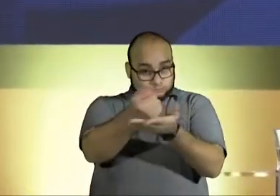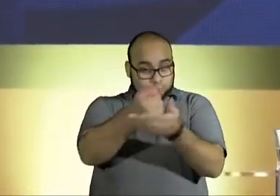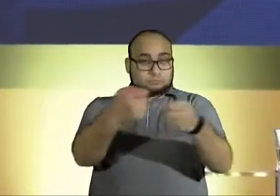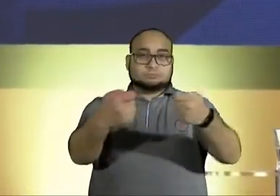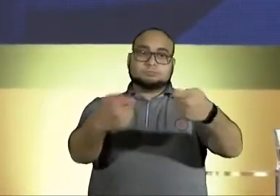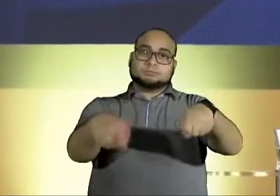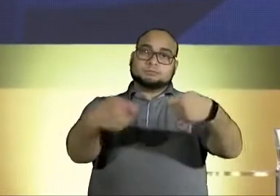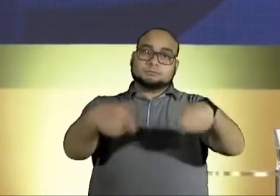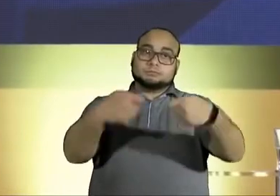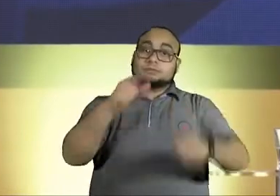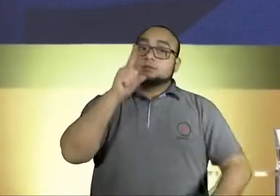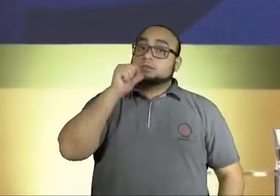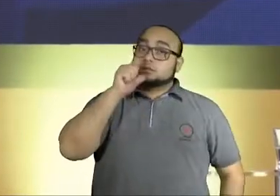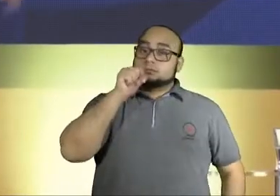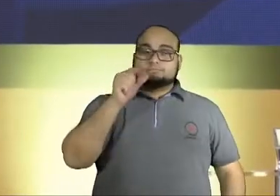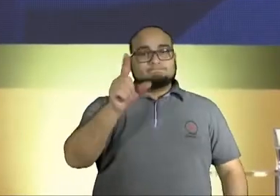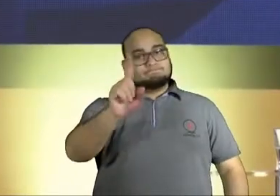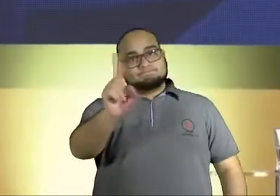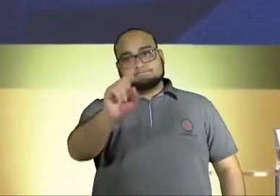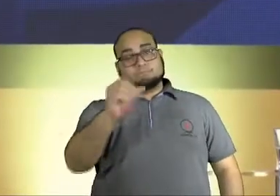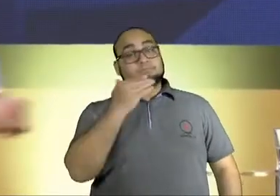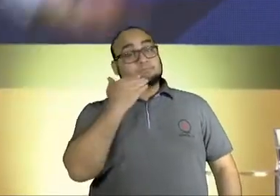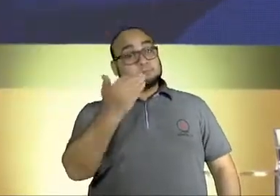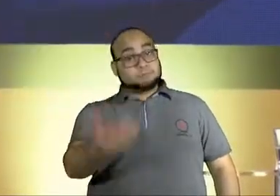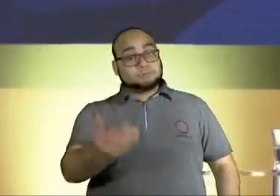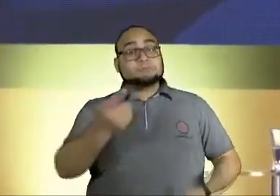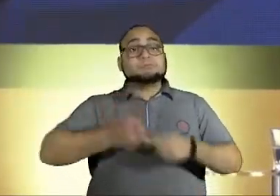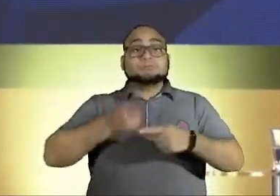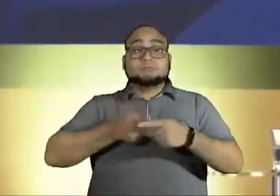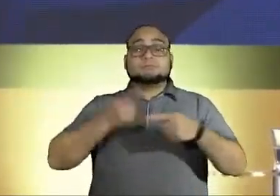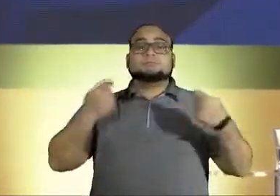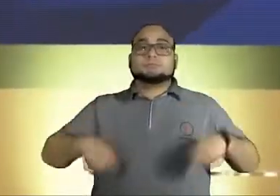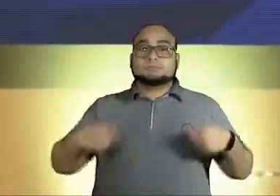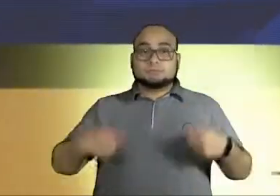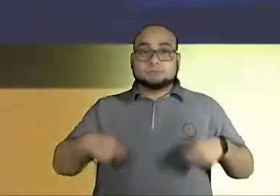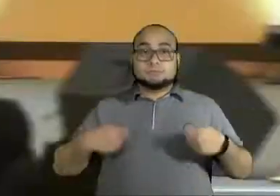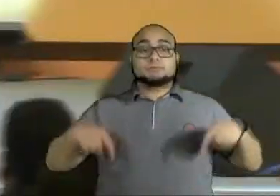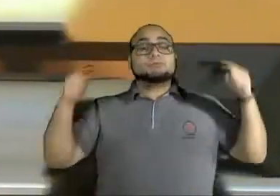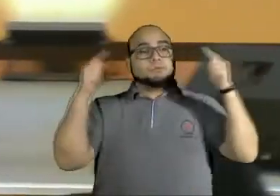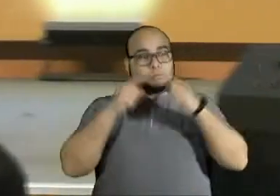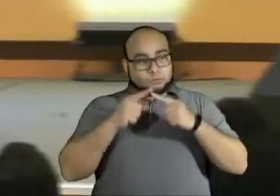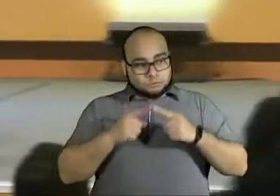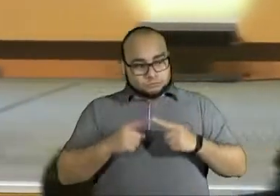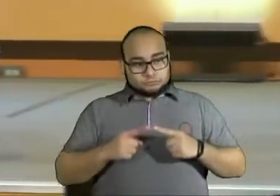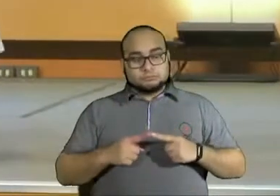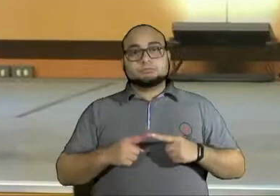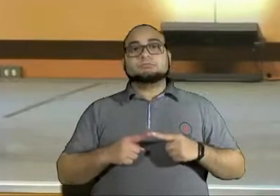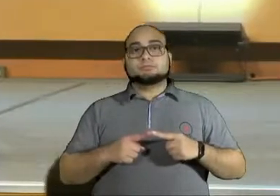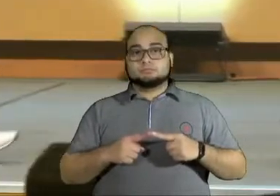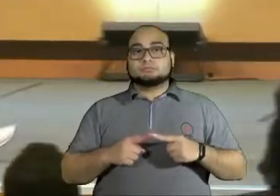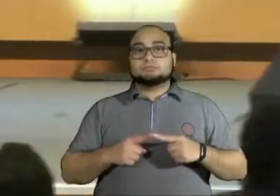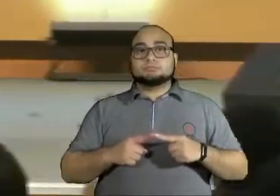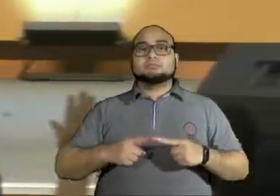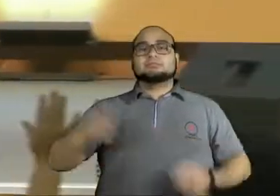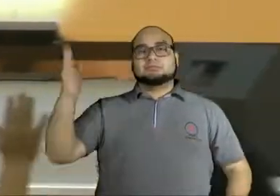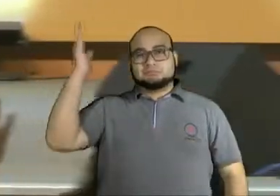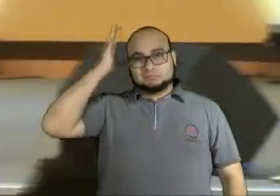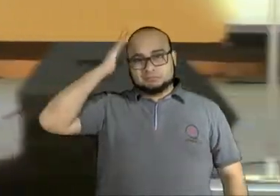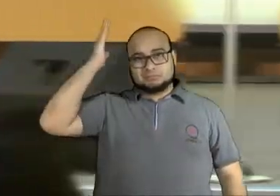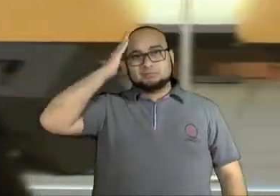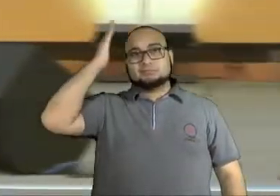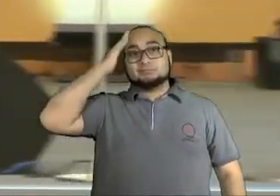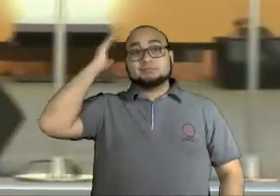água. Está pedindo na necessidade de fazer cumprir o que ele sabia que aquela